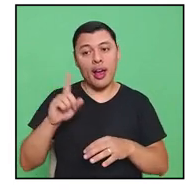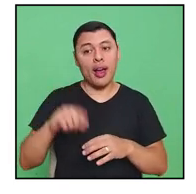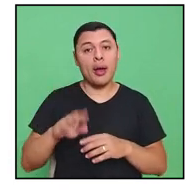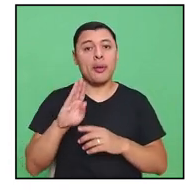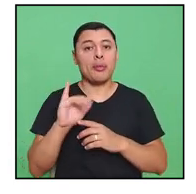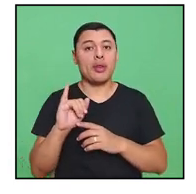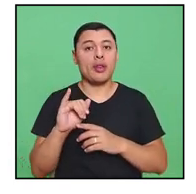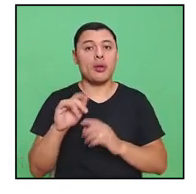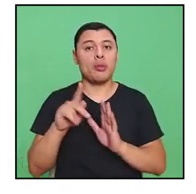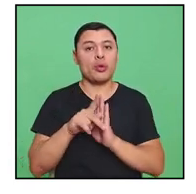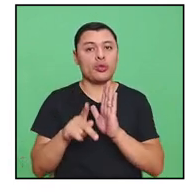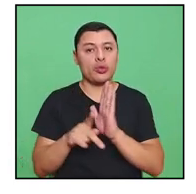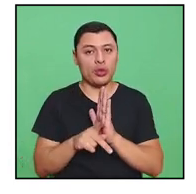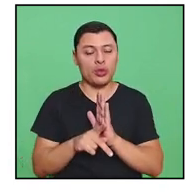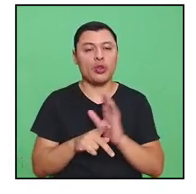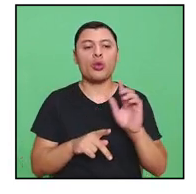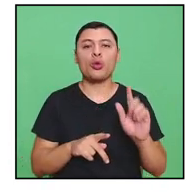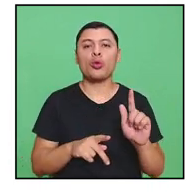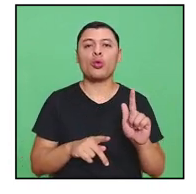UGI Projetos Culturais.